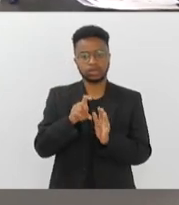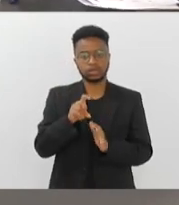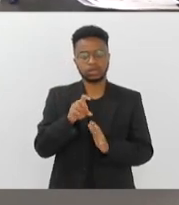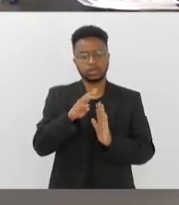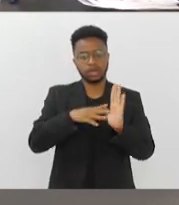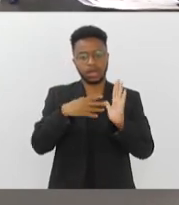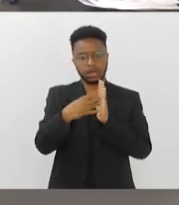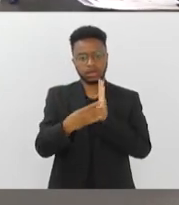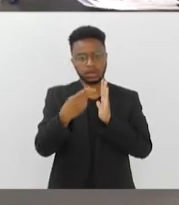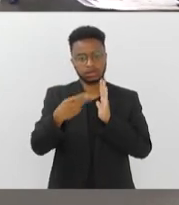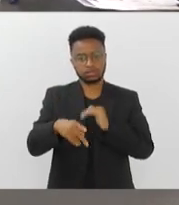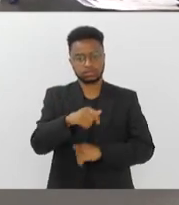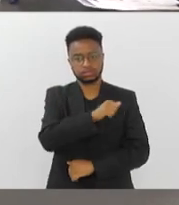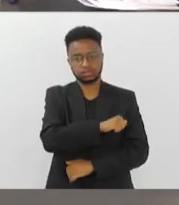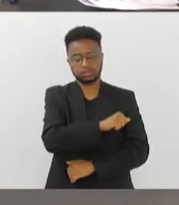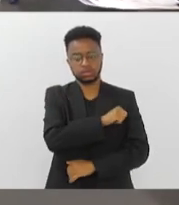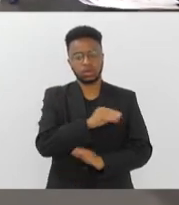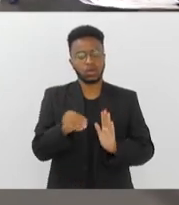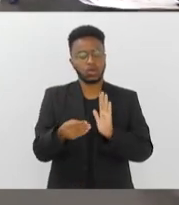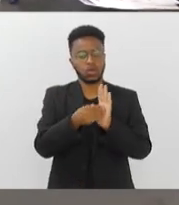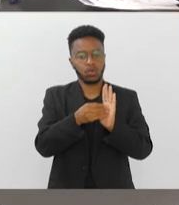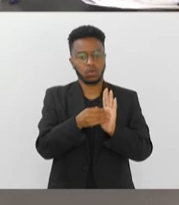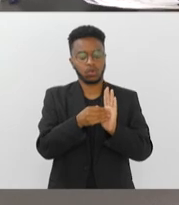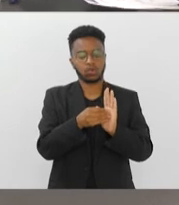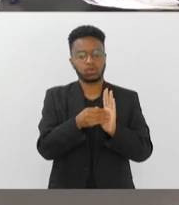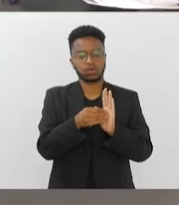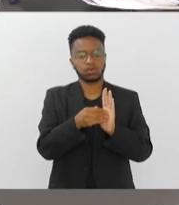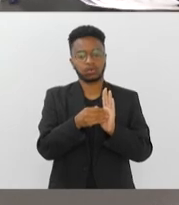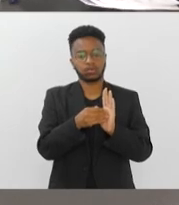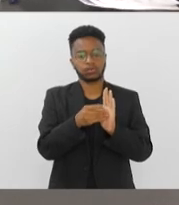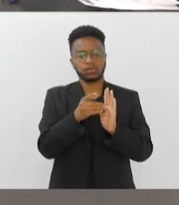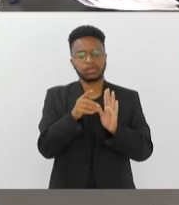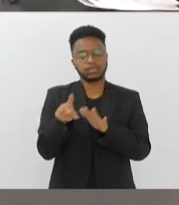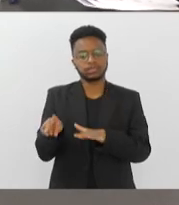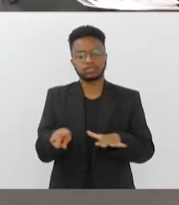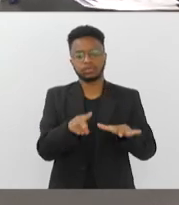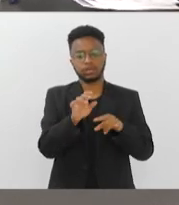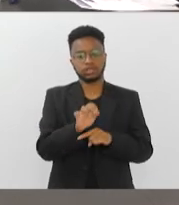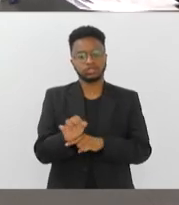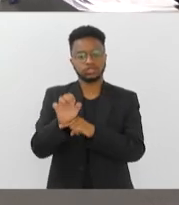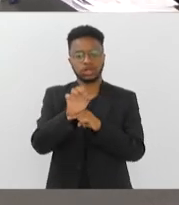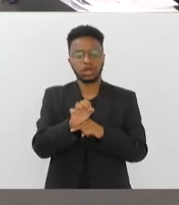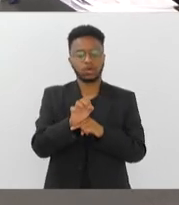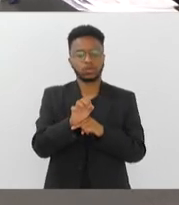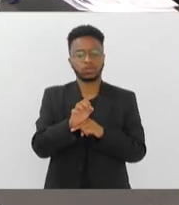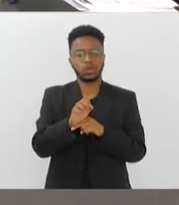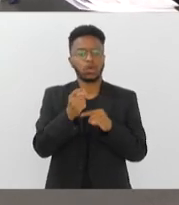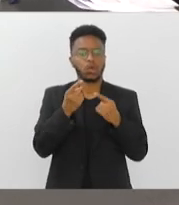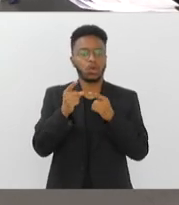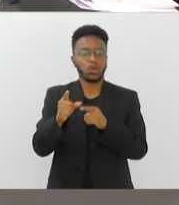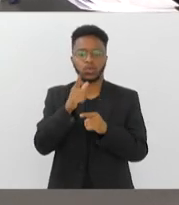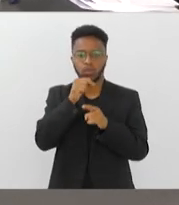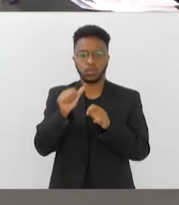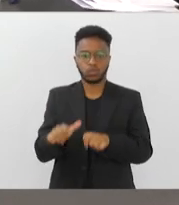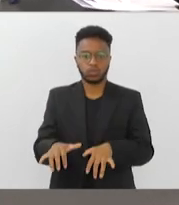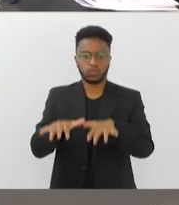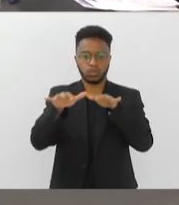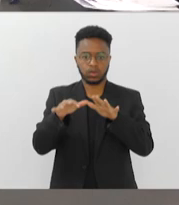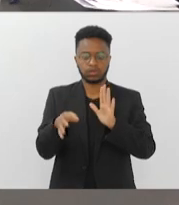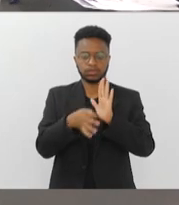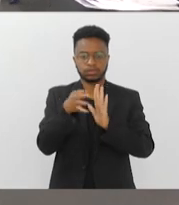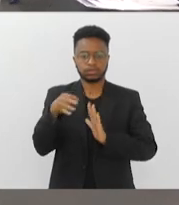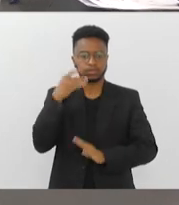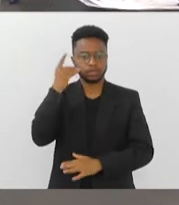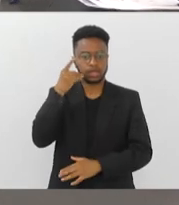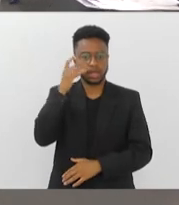de janeiro de 2010, incluindo no calendário oficial do Estado do Rio de Janeiro a Semana Estadual de Combate às Enchentes. Para aparecer, deputada